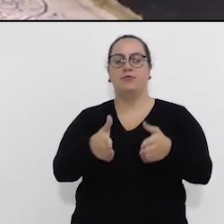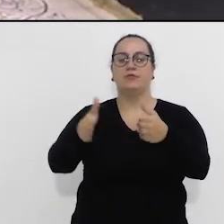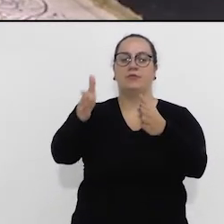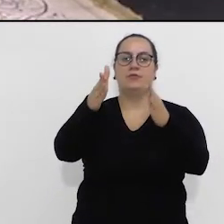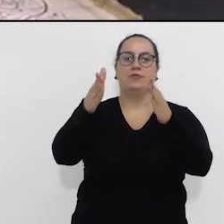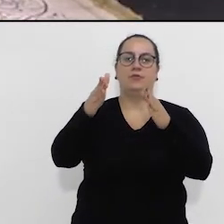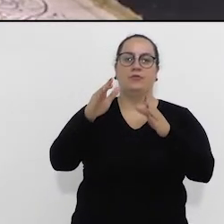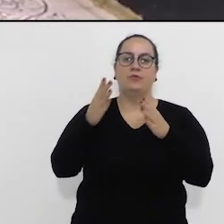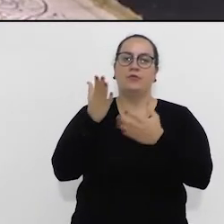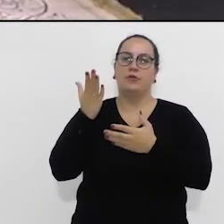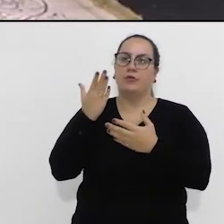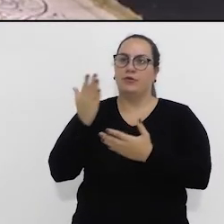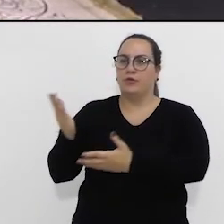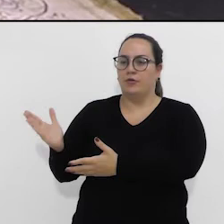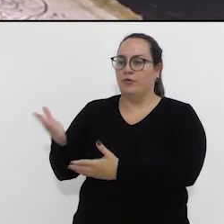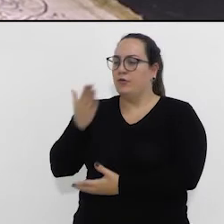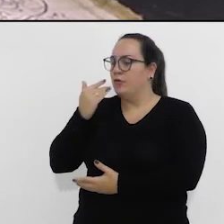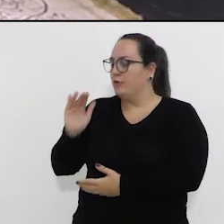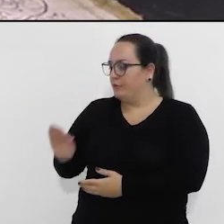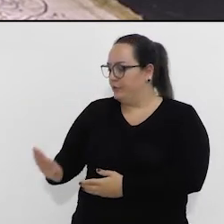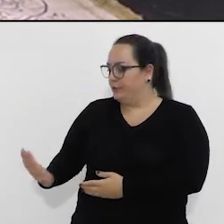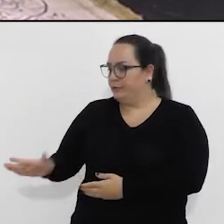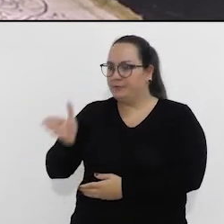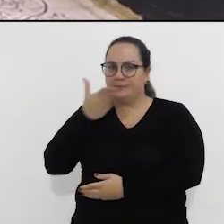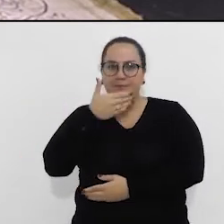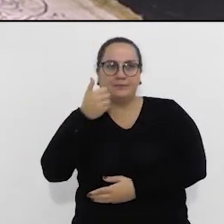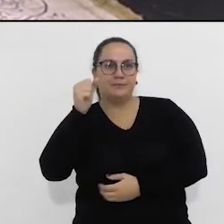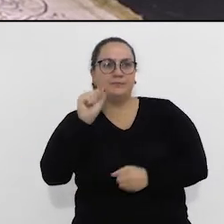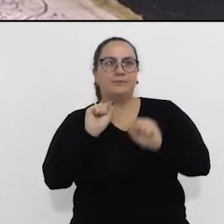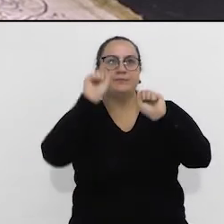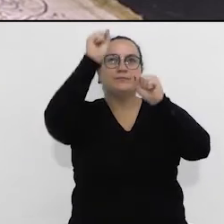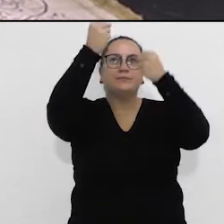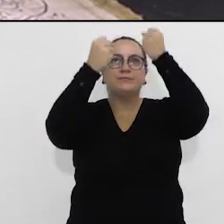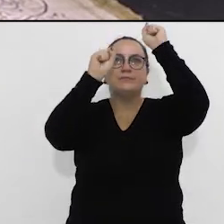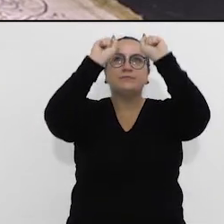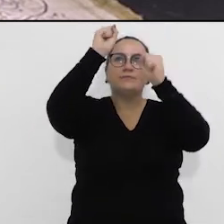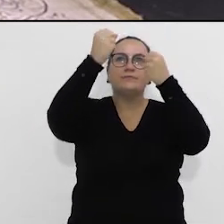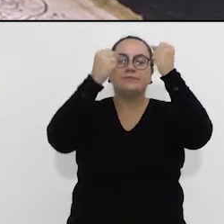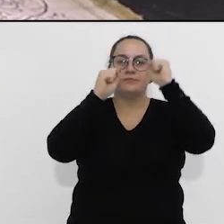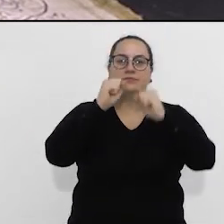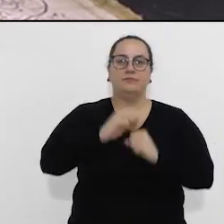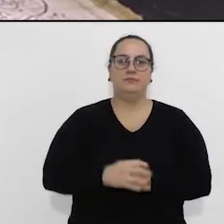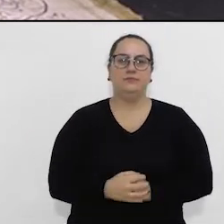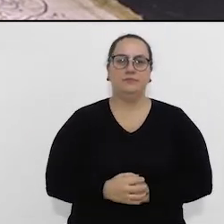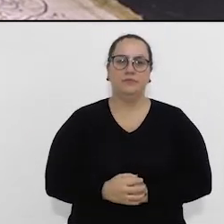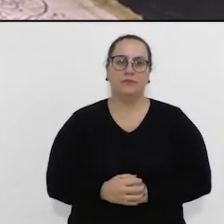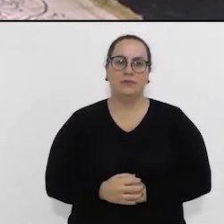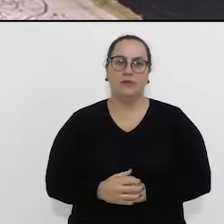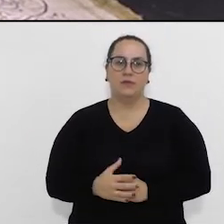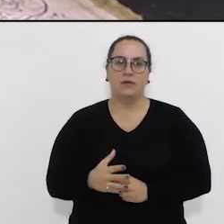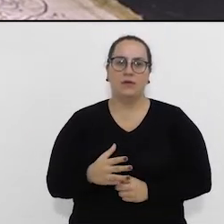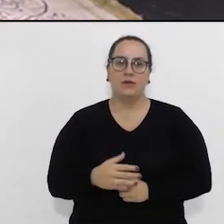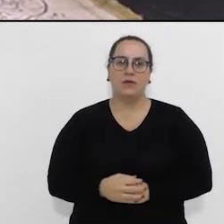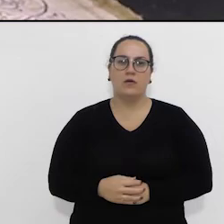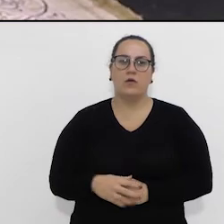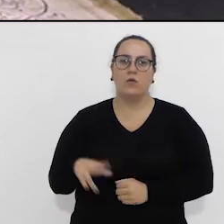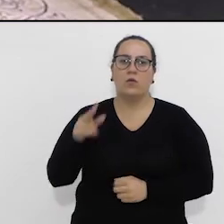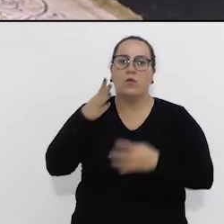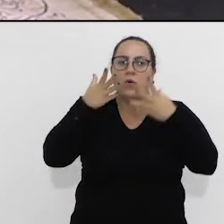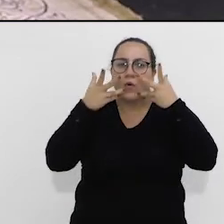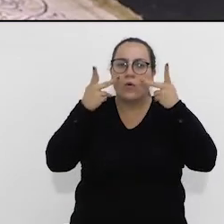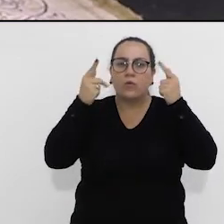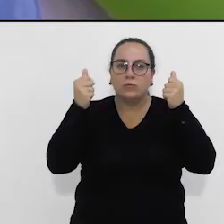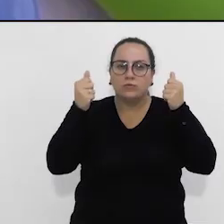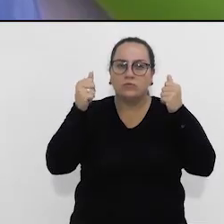a dança é dar um jeito de acharmos uma solução por exemplo para as capivaras que hoje estão lá é